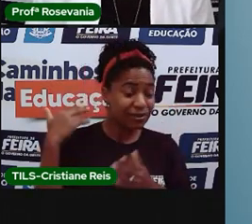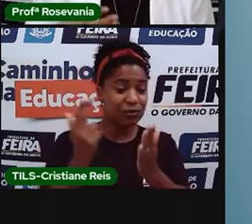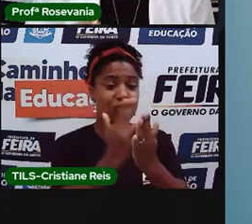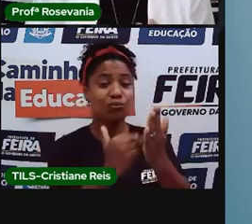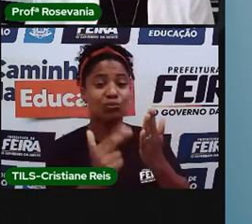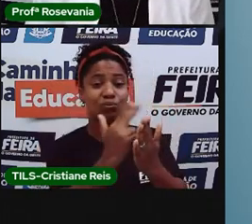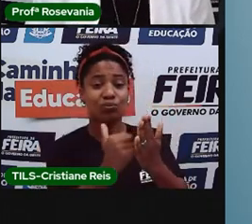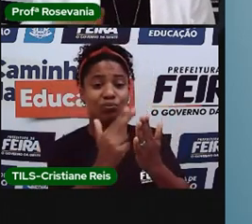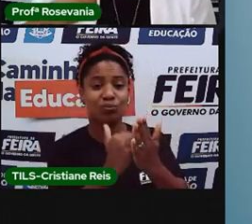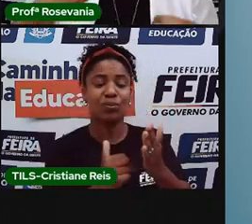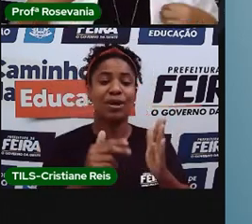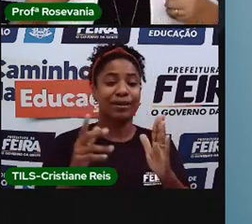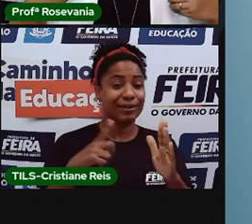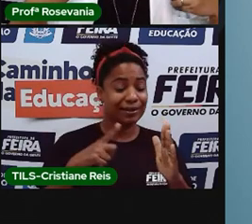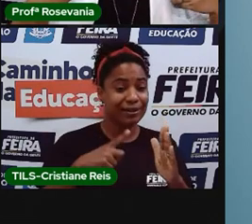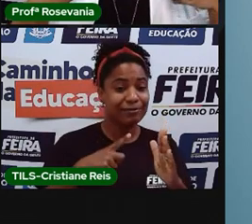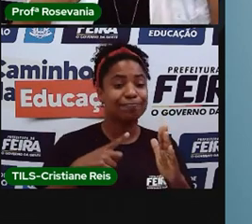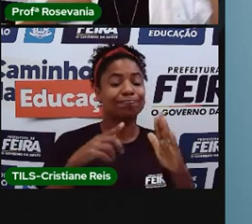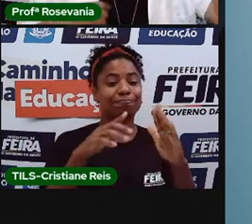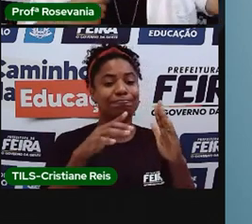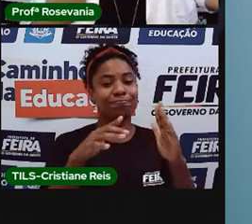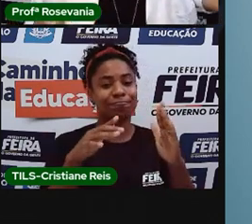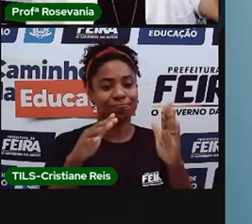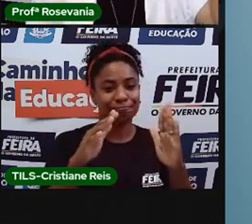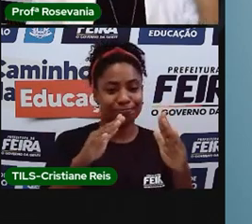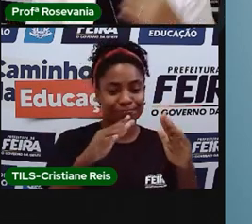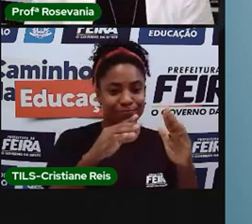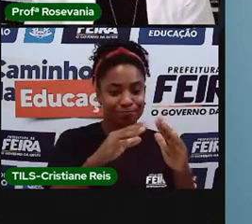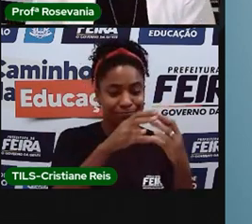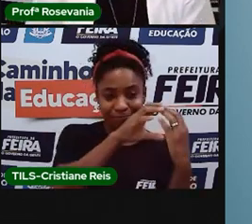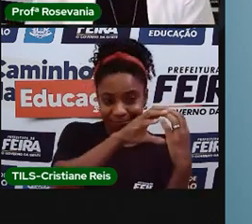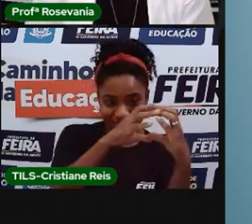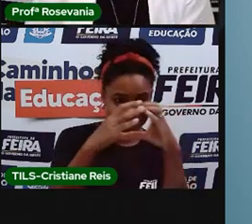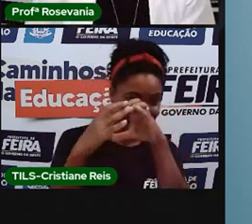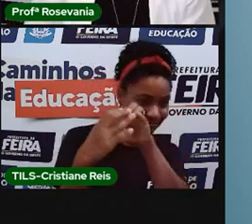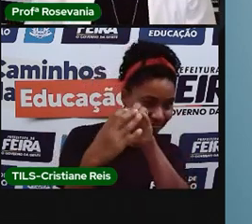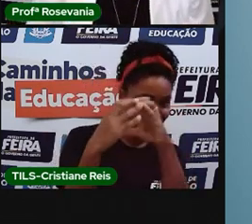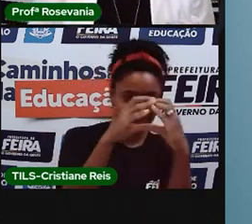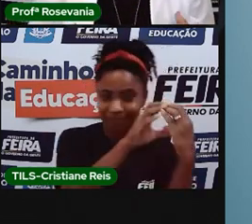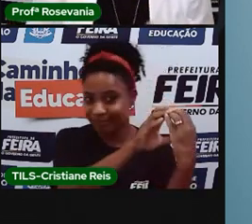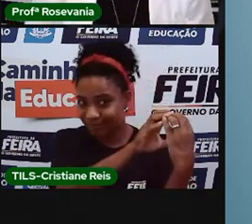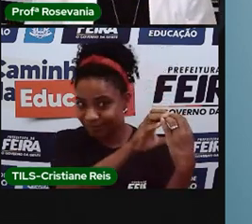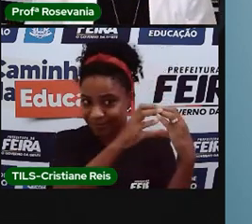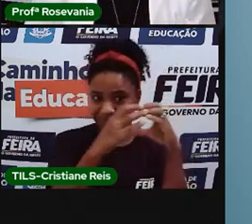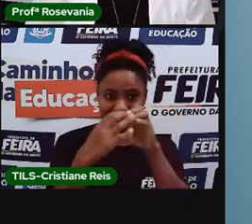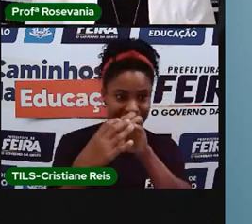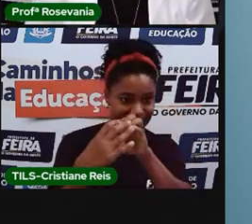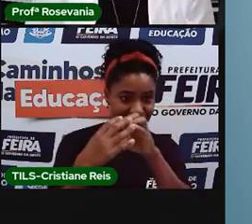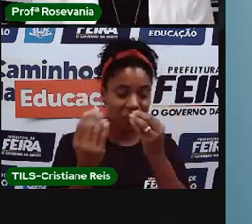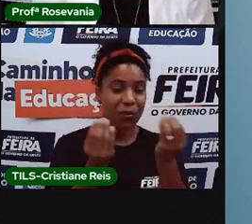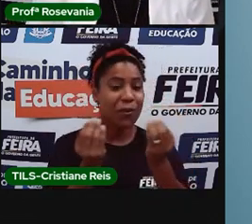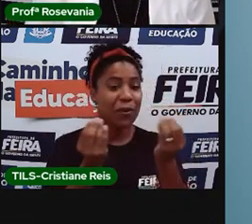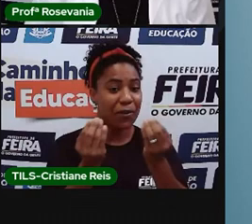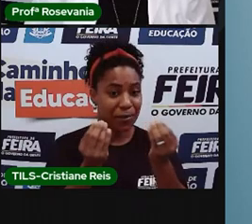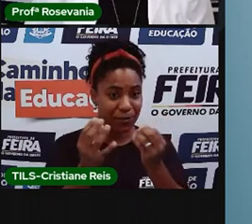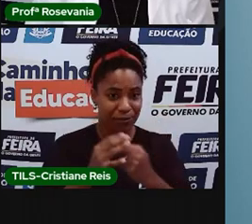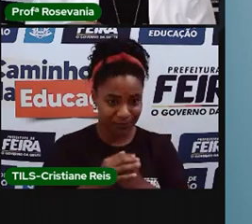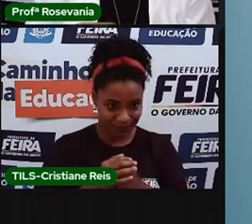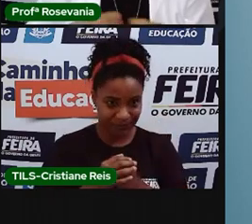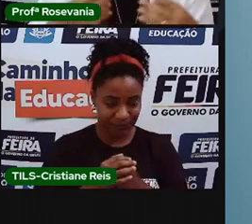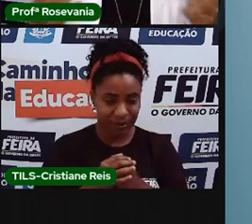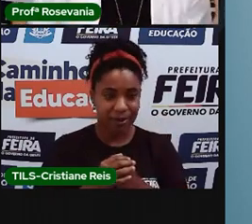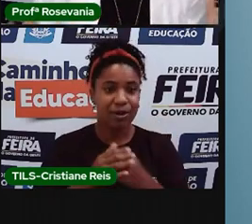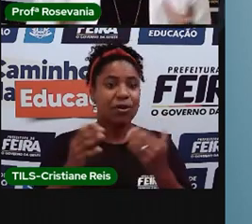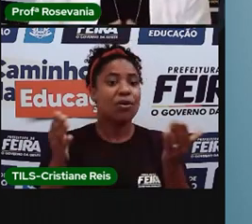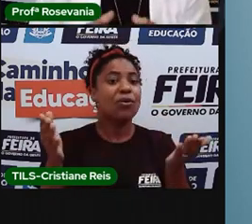mapas, as maquetes, o detalhe que elas poderiam ter, Só para você ter uma ideia, hoje praticamente para